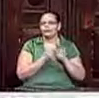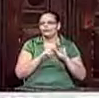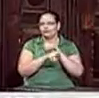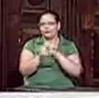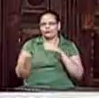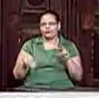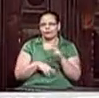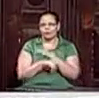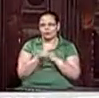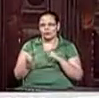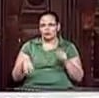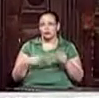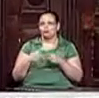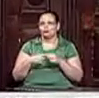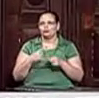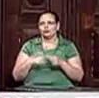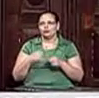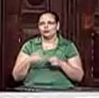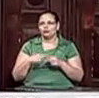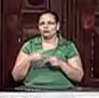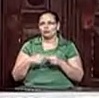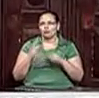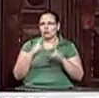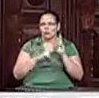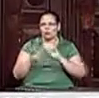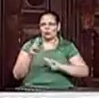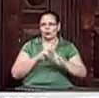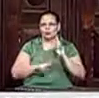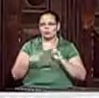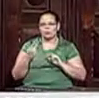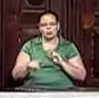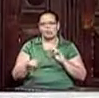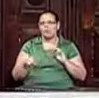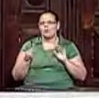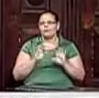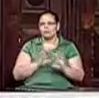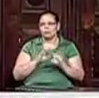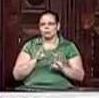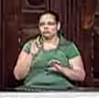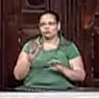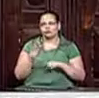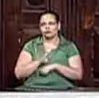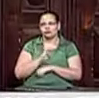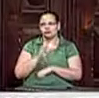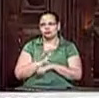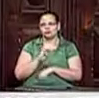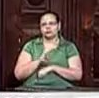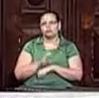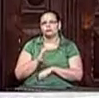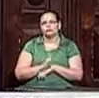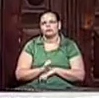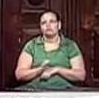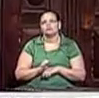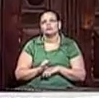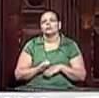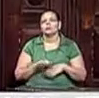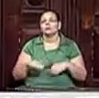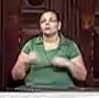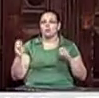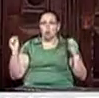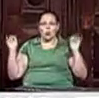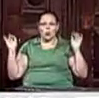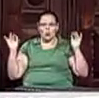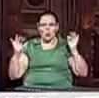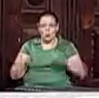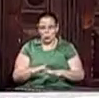diversos municípios, porque o royalties não afeta só o Estado, não, afeta os municípios petroleiros,